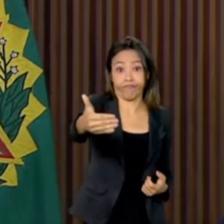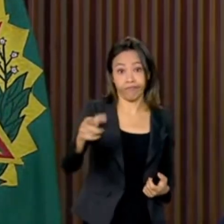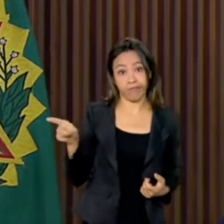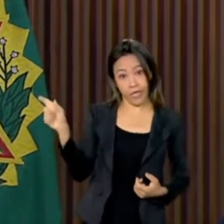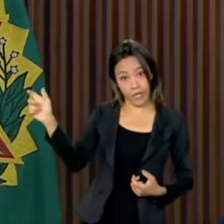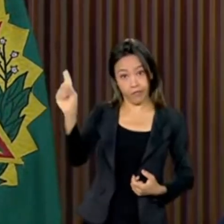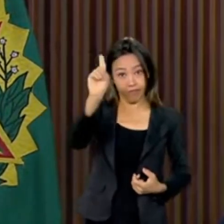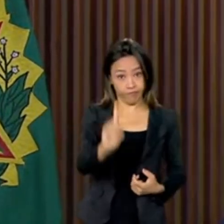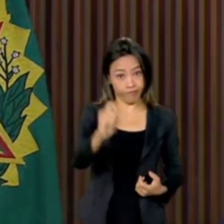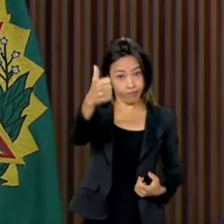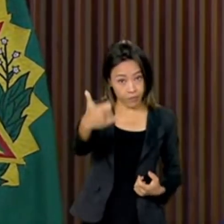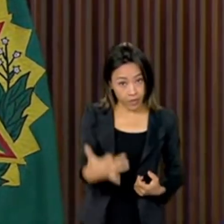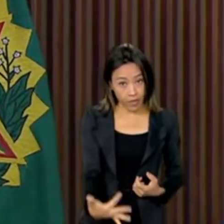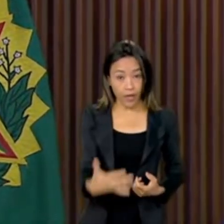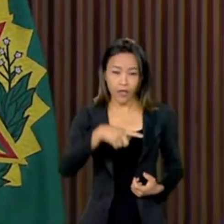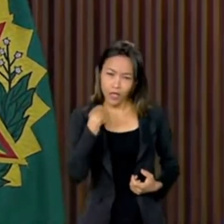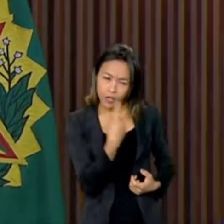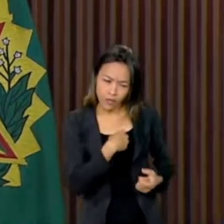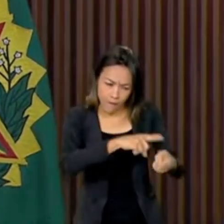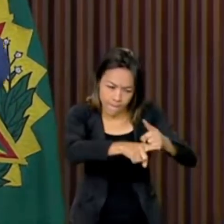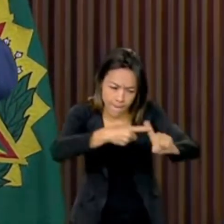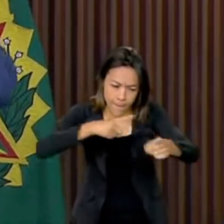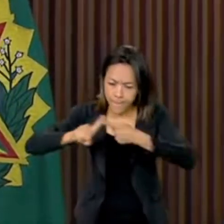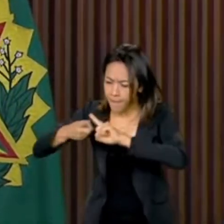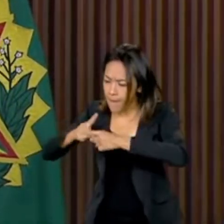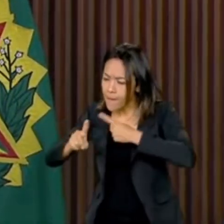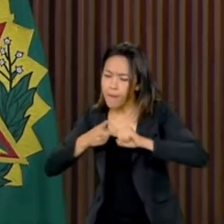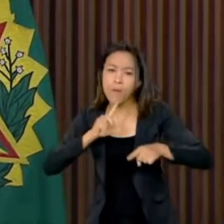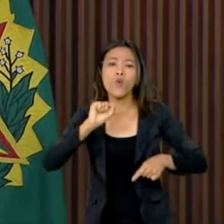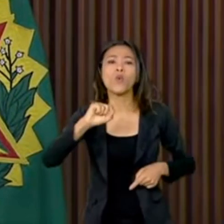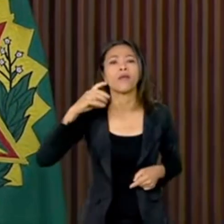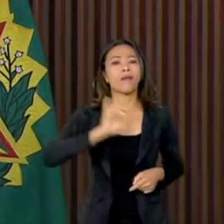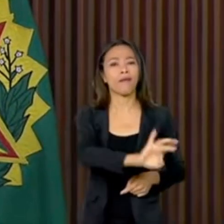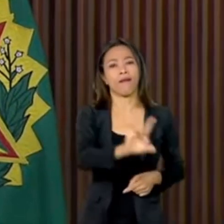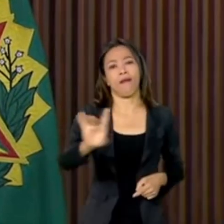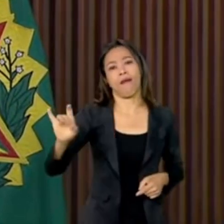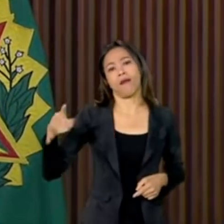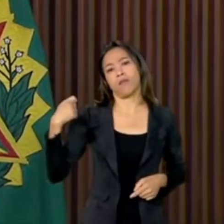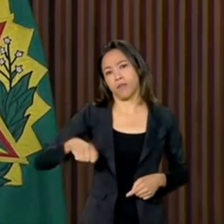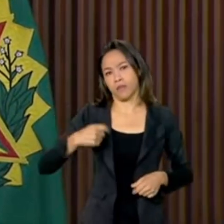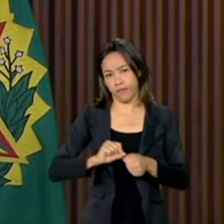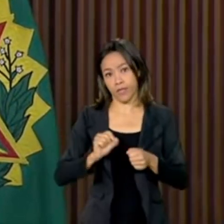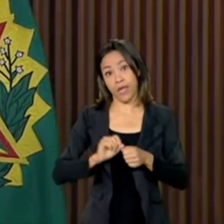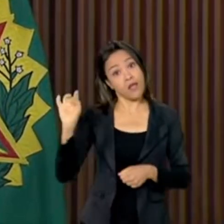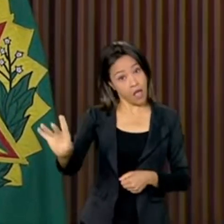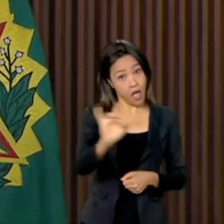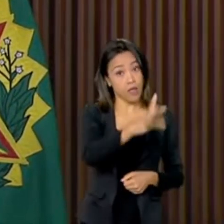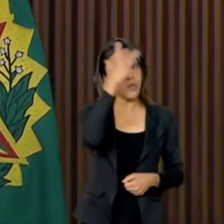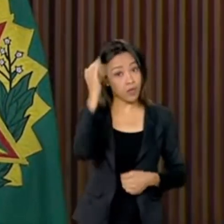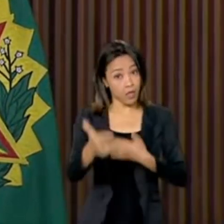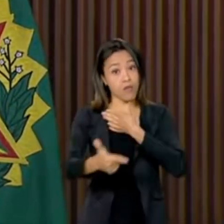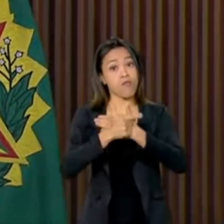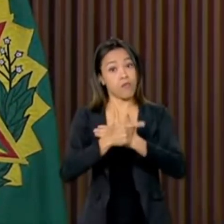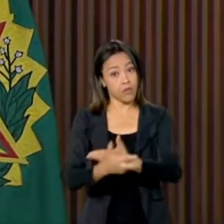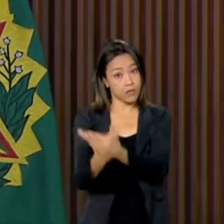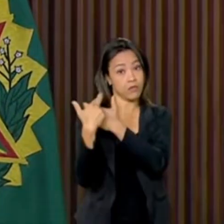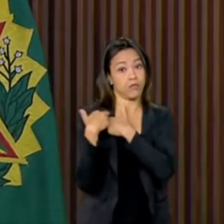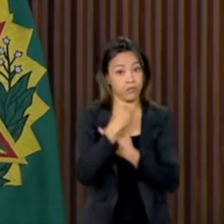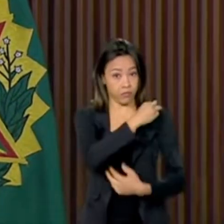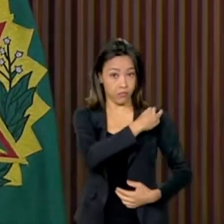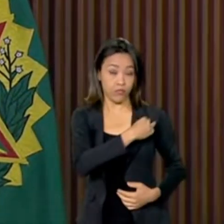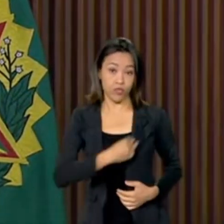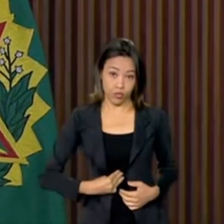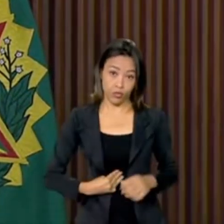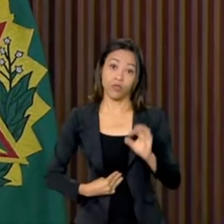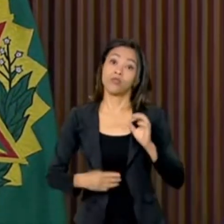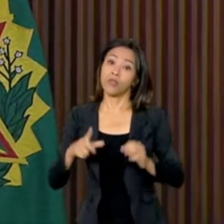nós vamos aqui afinar a viola nas coisas que nós temos que fazer todo mundo tem tarefa determinada todo mundo tem seu